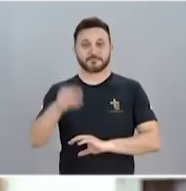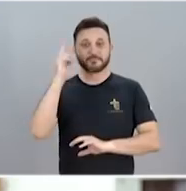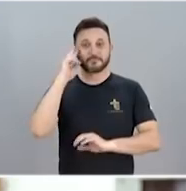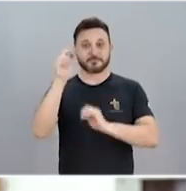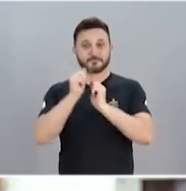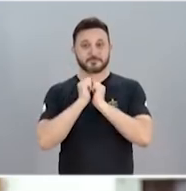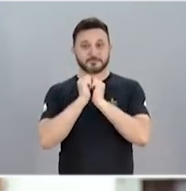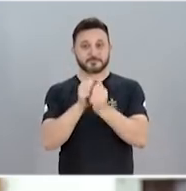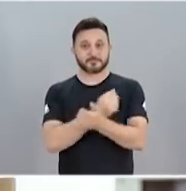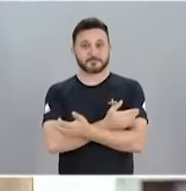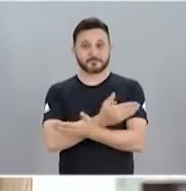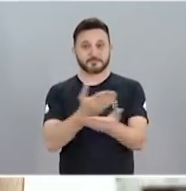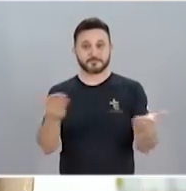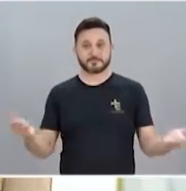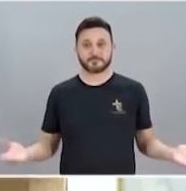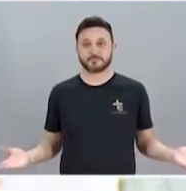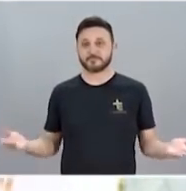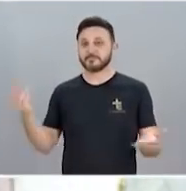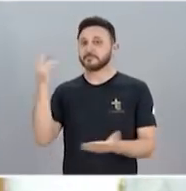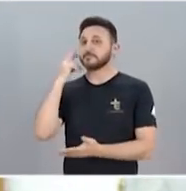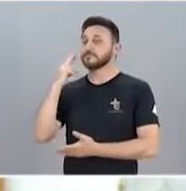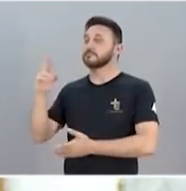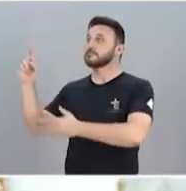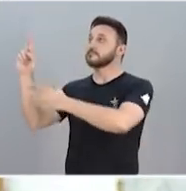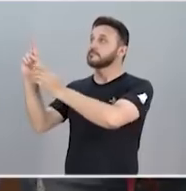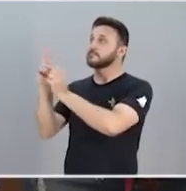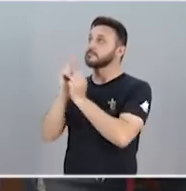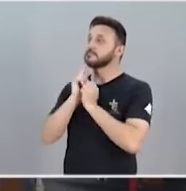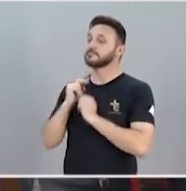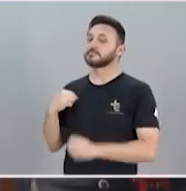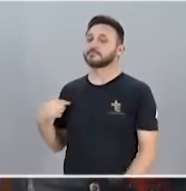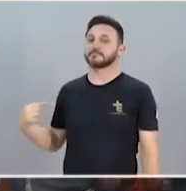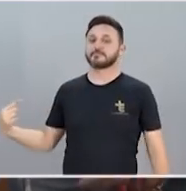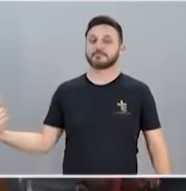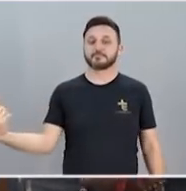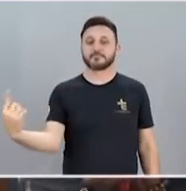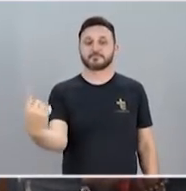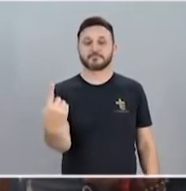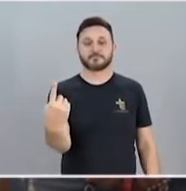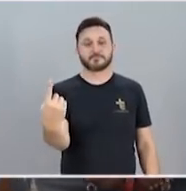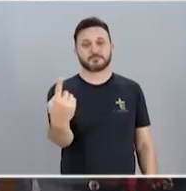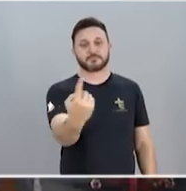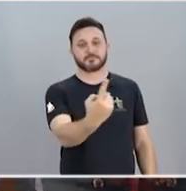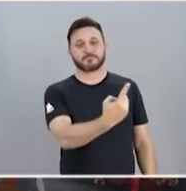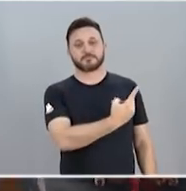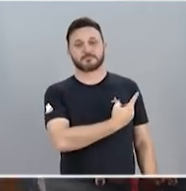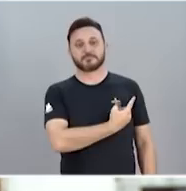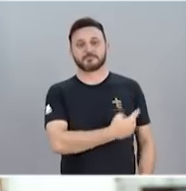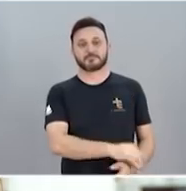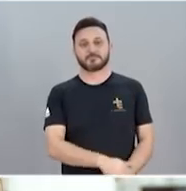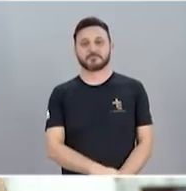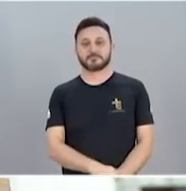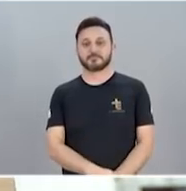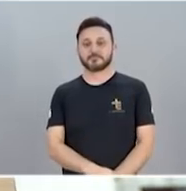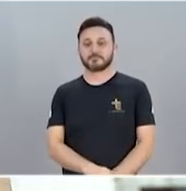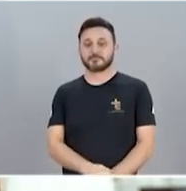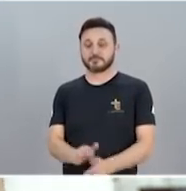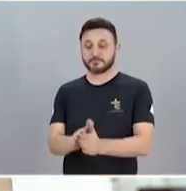O Senhor esteja convosco, Ele está no meio de